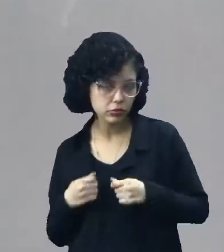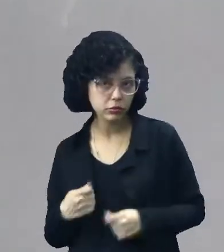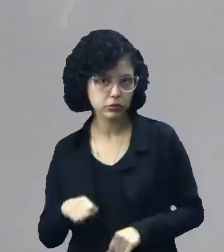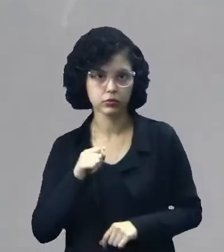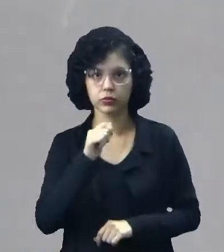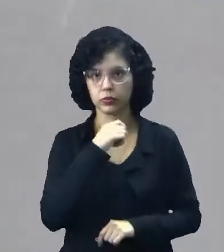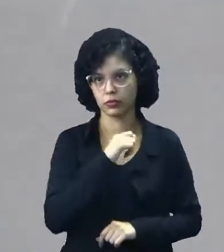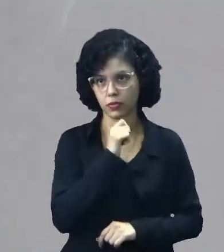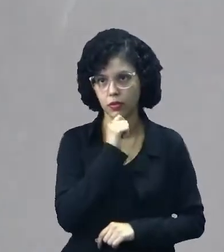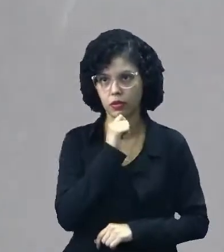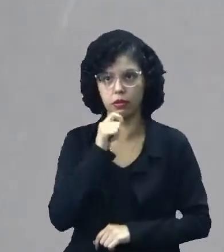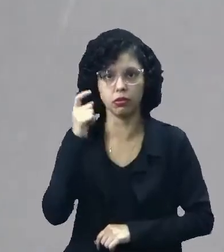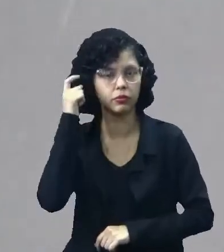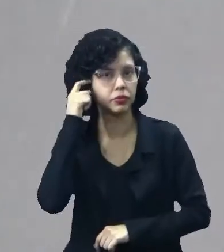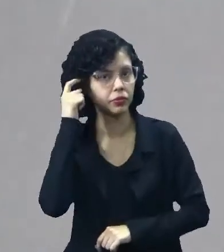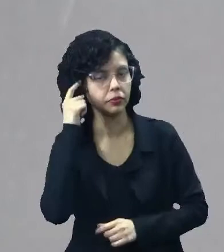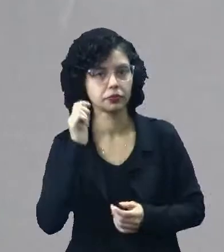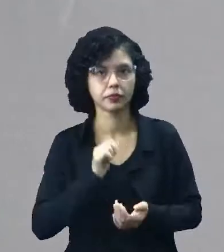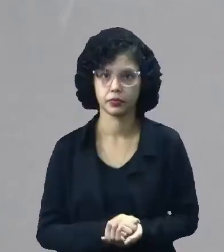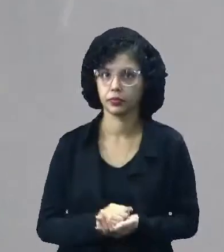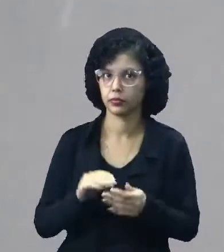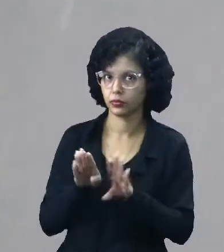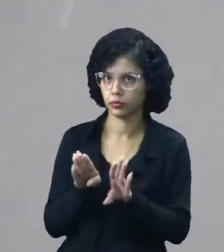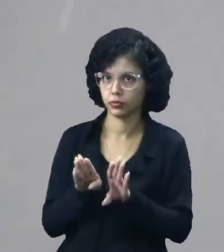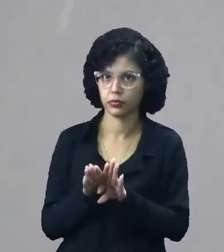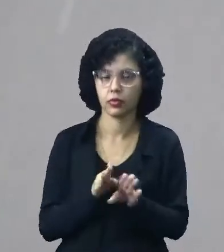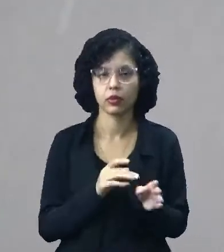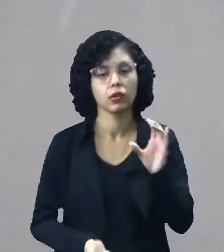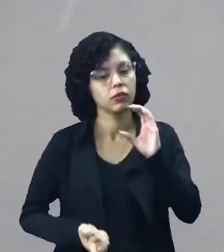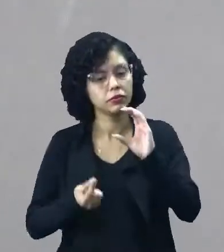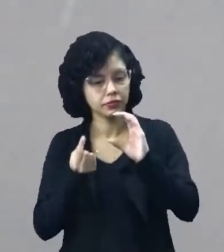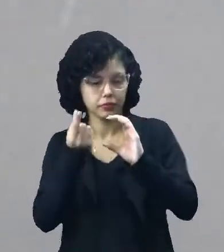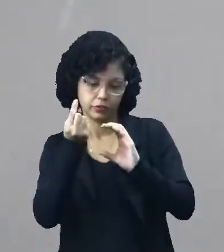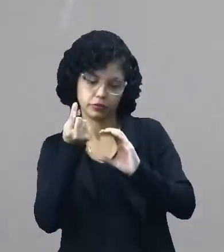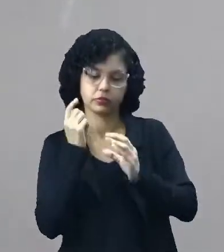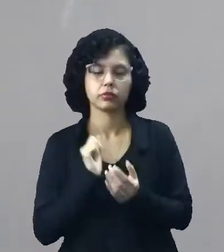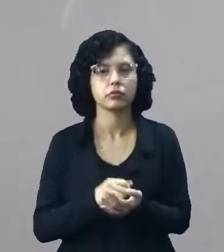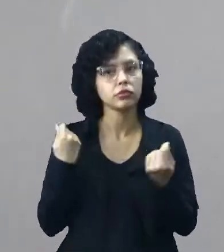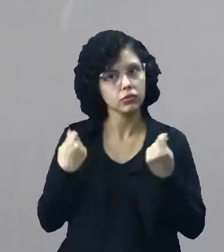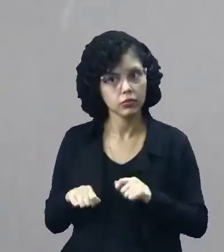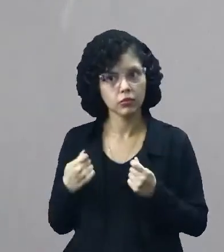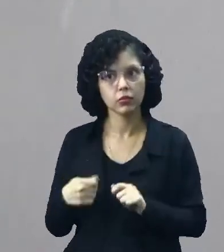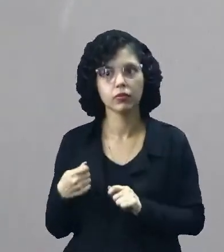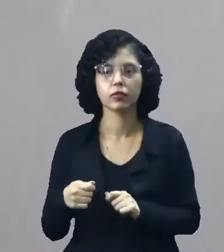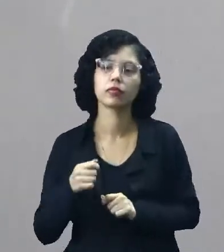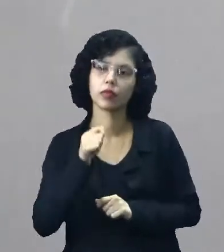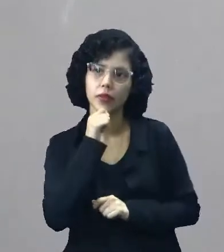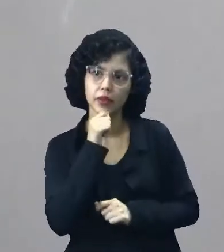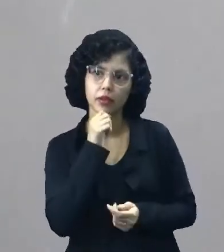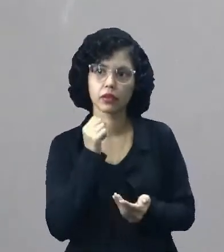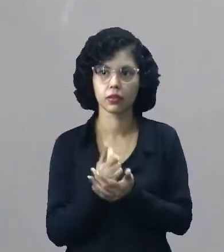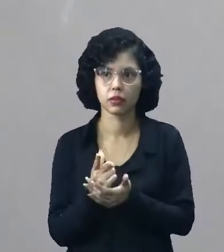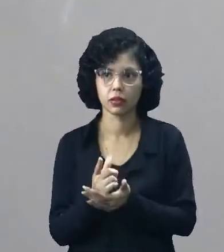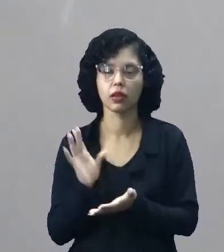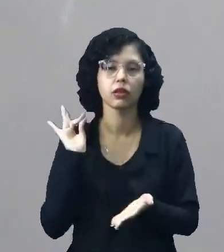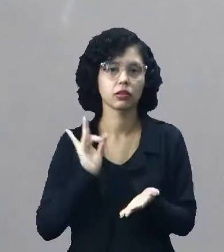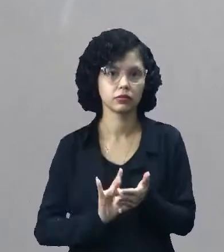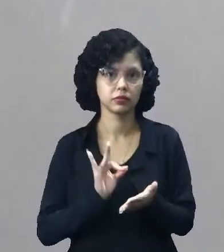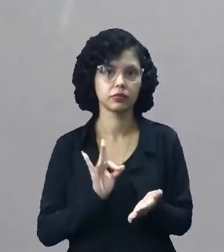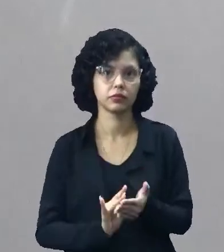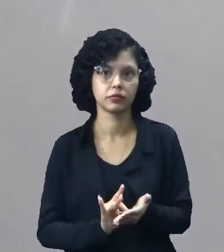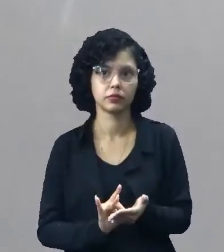na sua cabeça. Isso é o que o Marx chamava do fetichismo que o capitalismo produzia. Essa necessidade de você consumir produtos que, de